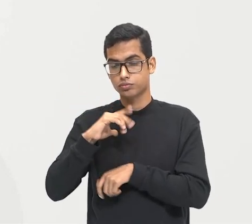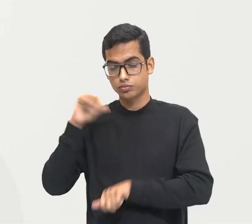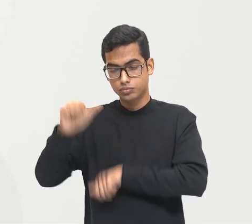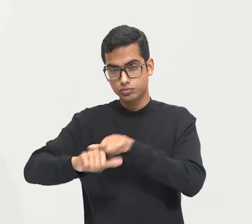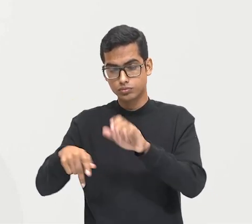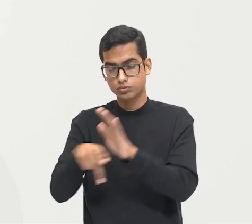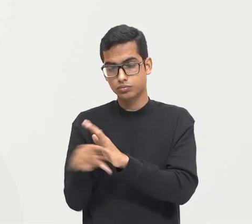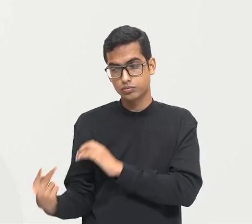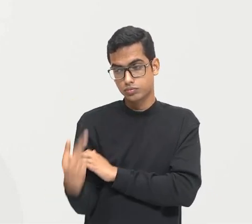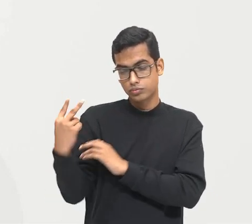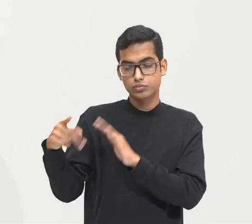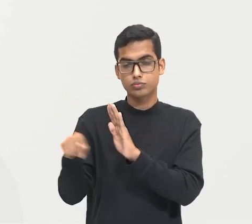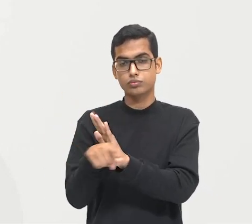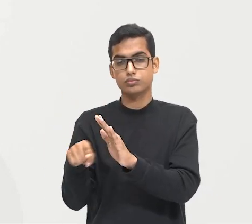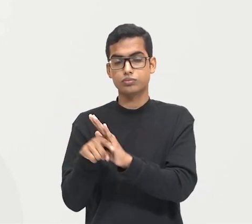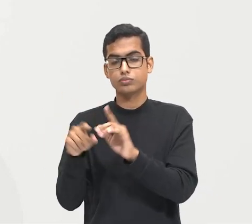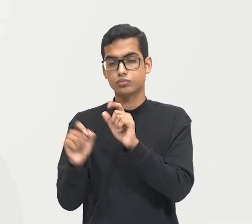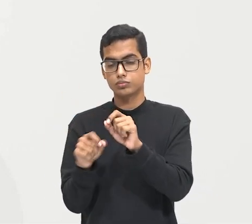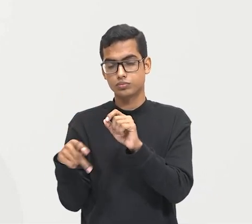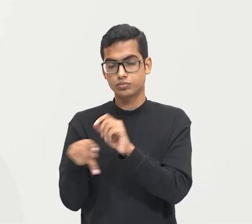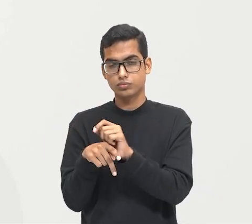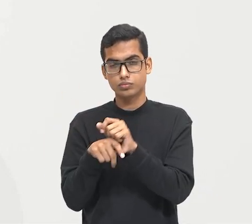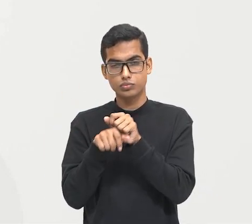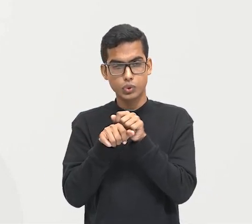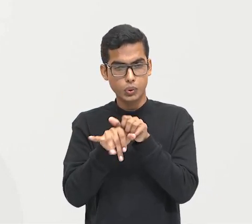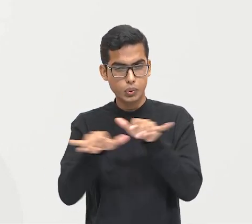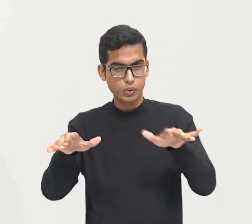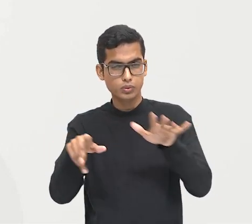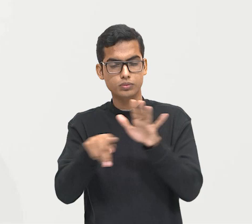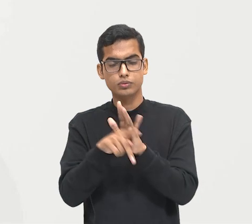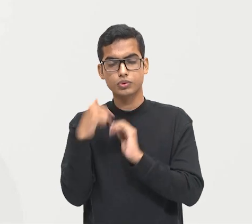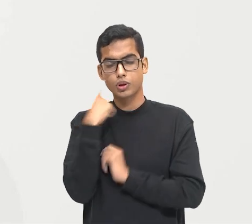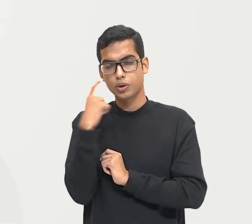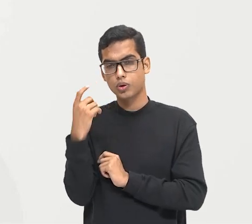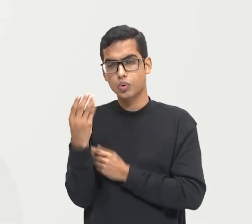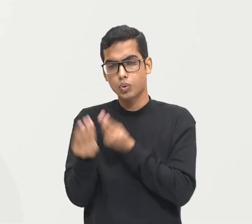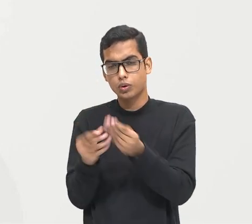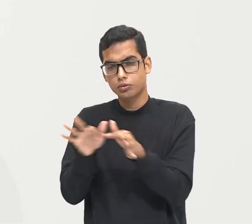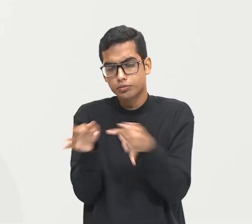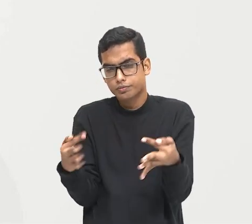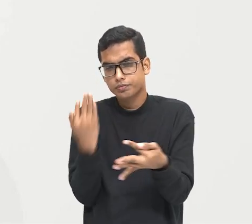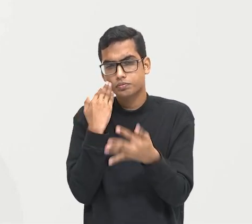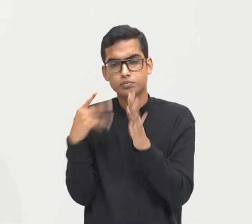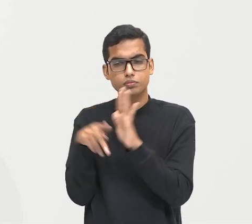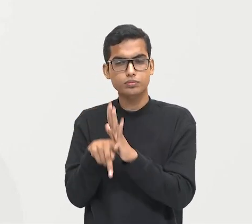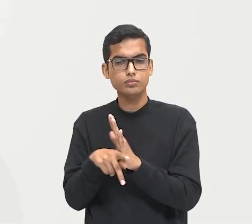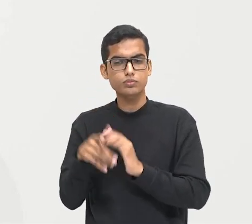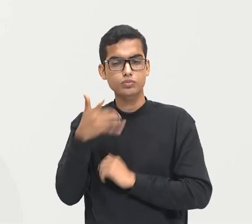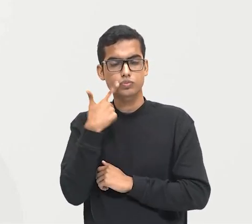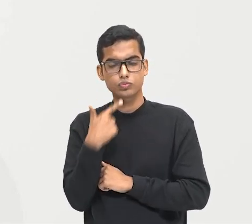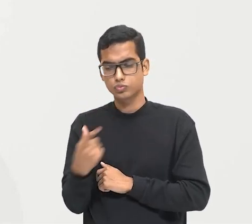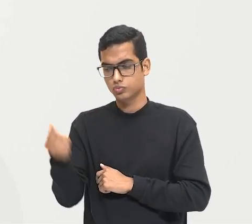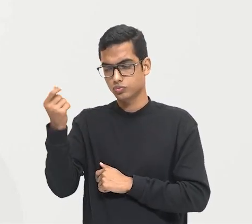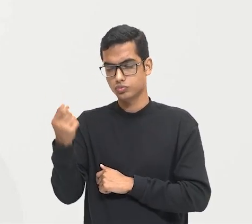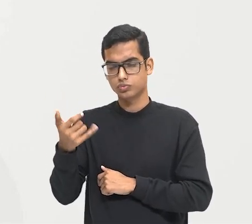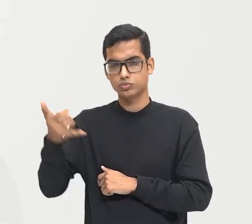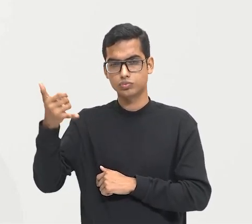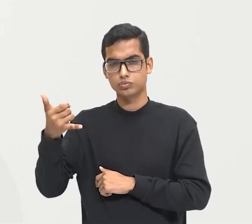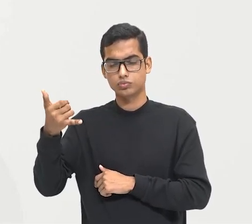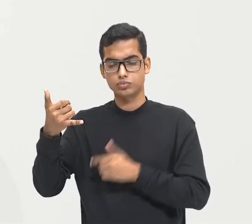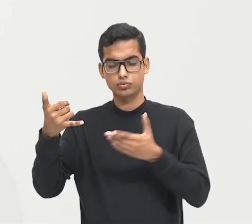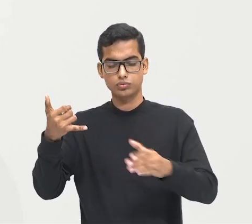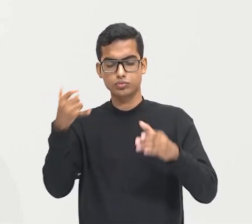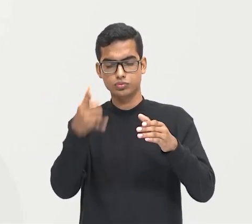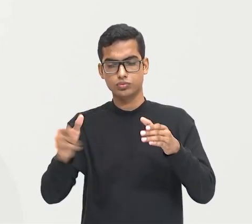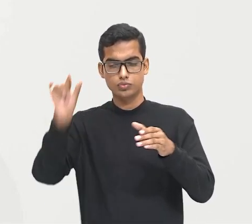da velocidade e na direção de propagação. Como é que a gente exemplifica isso? Nós temos aqui um lápis que foi colocado ali num copo. Esse lápis